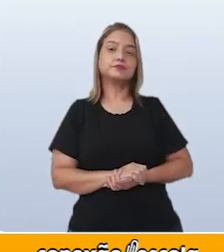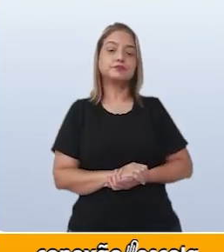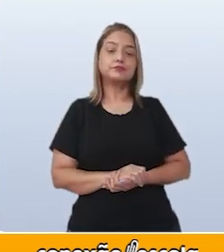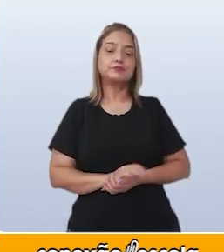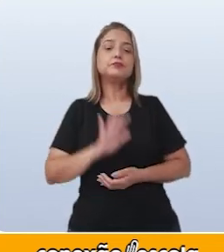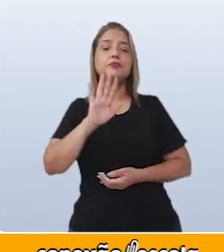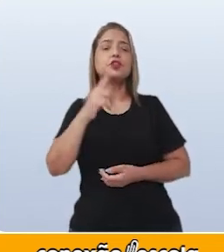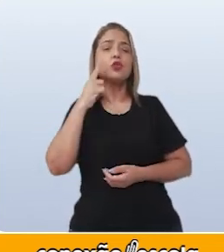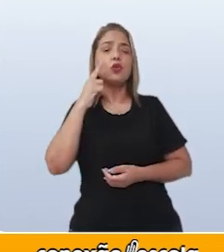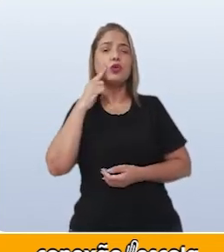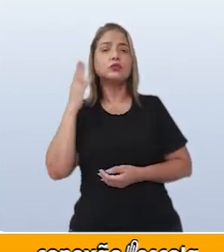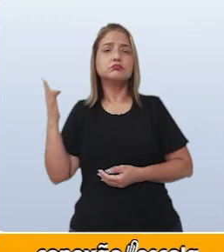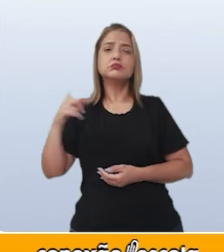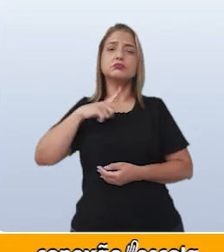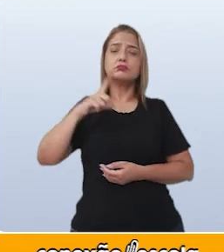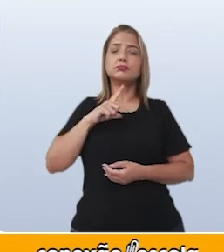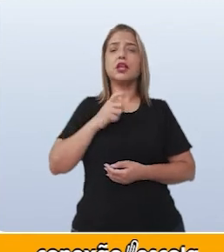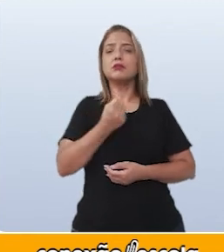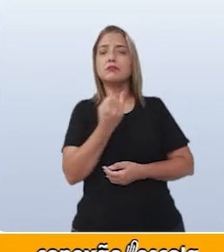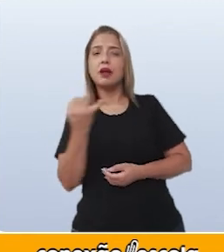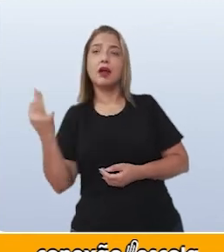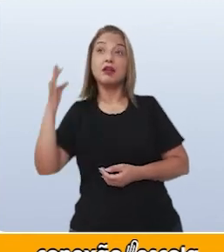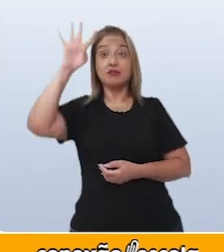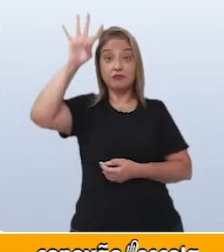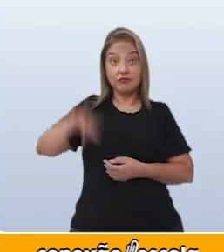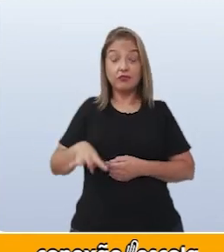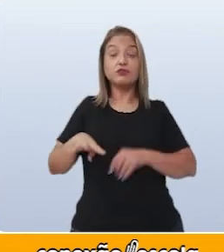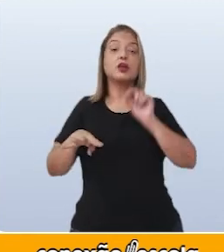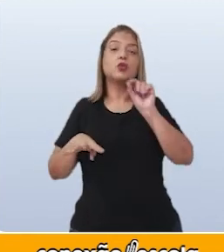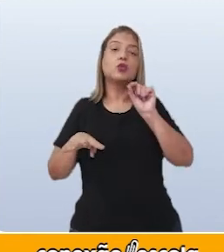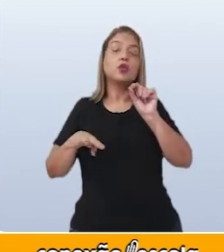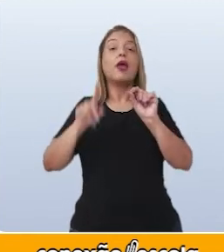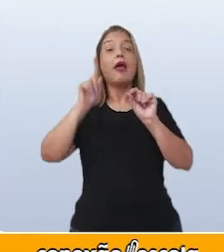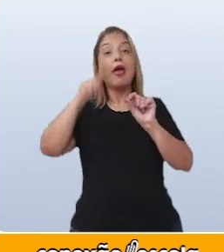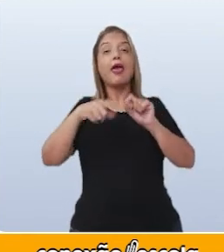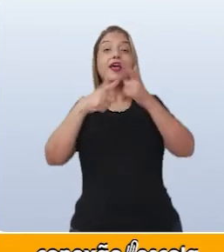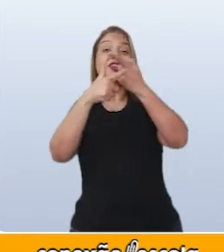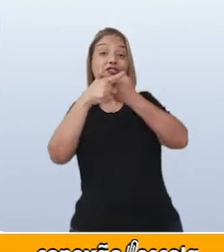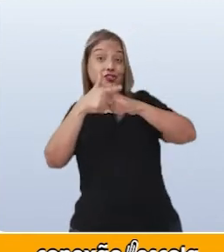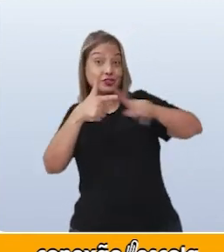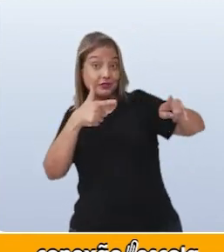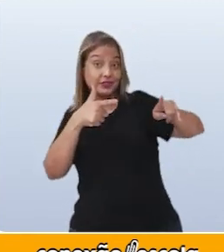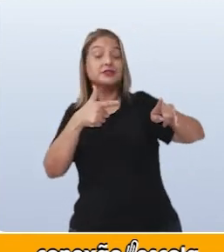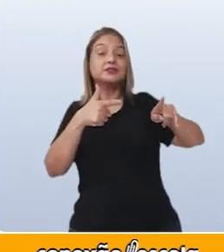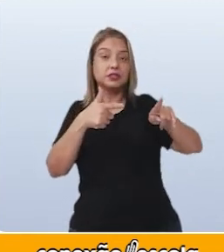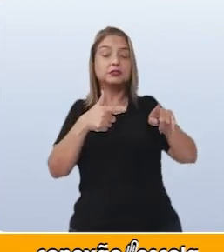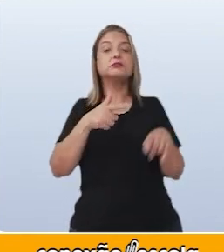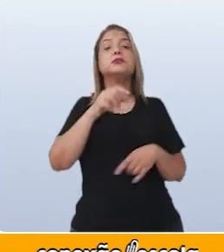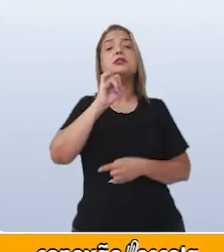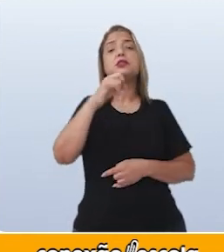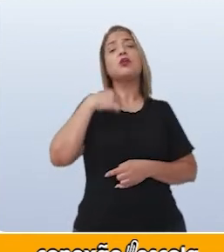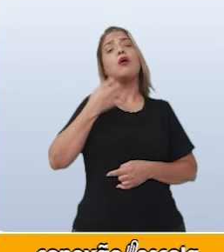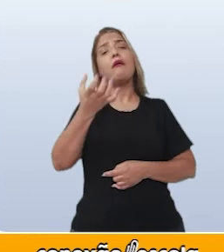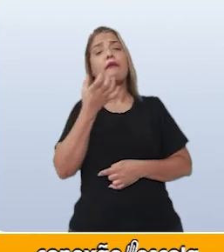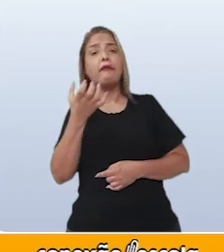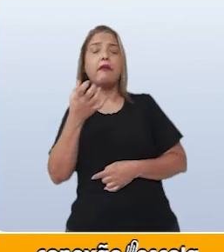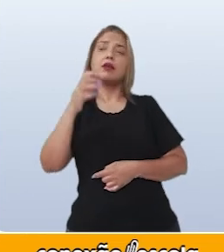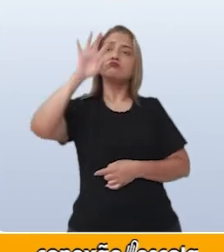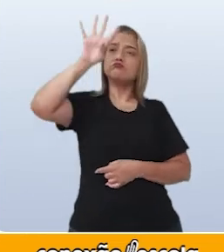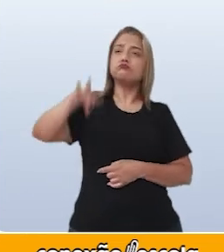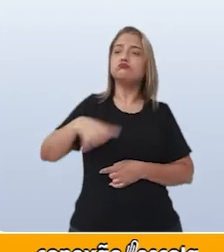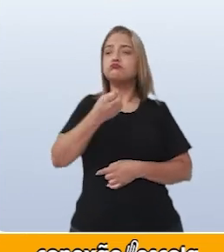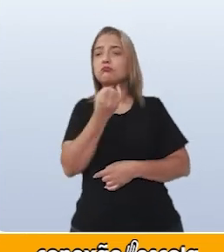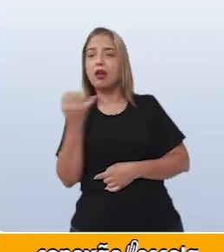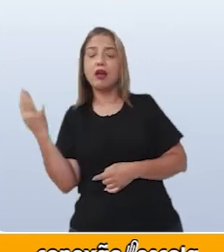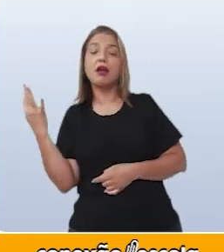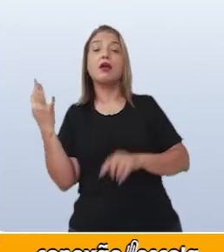Observe que a fatoração está relacionada à ideia de divisão. Então, se eu quero fatorar o 3x